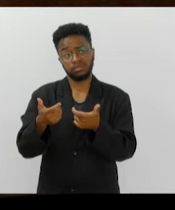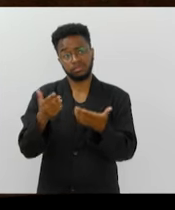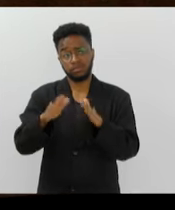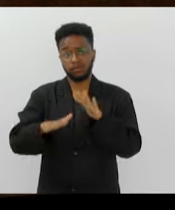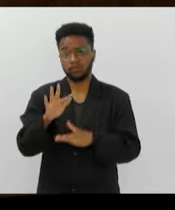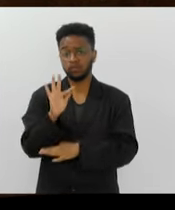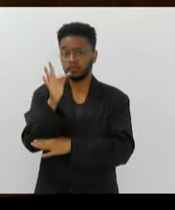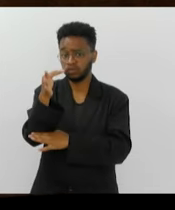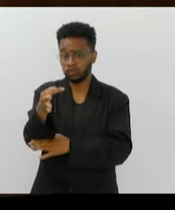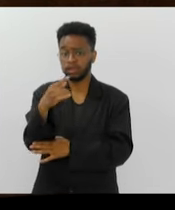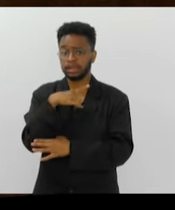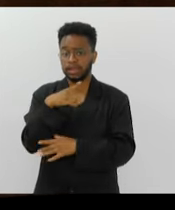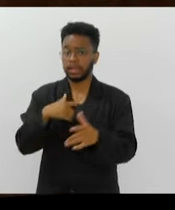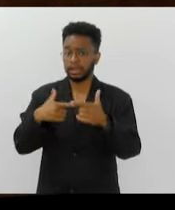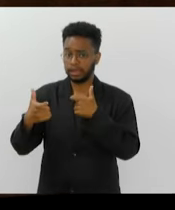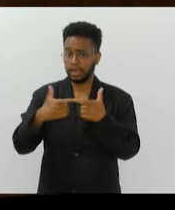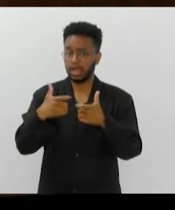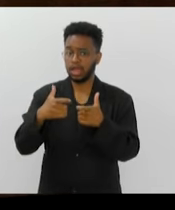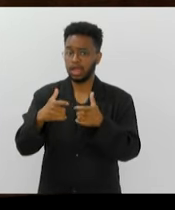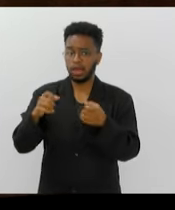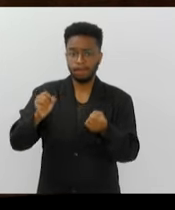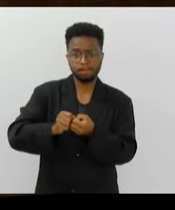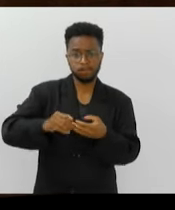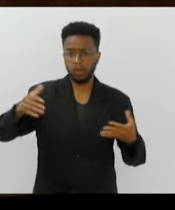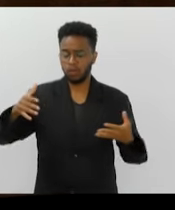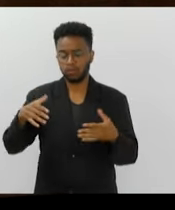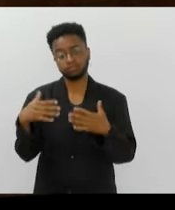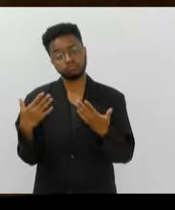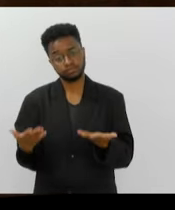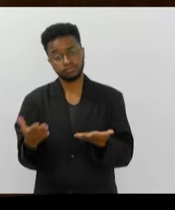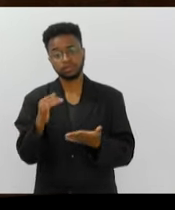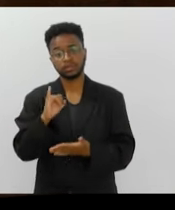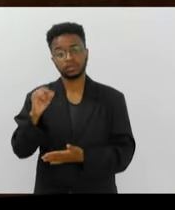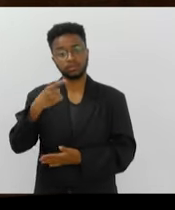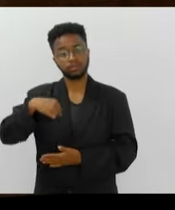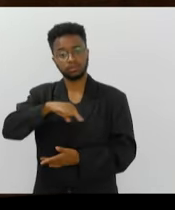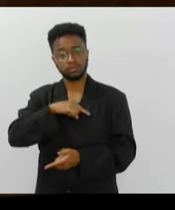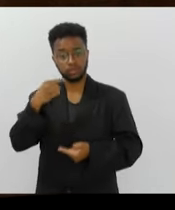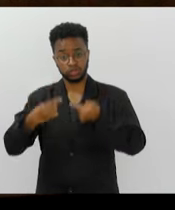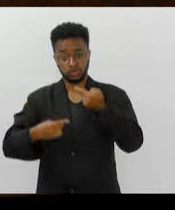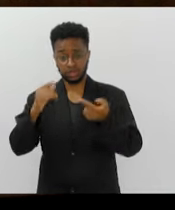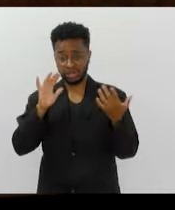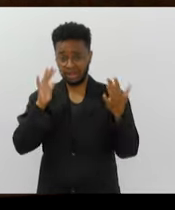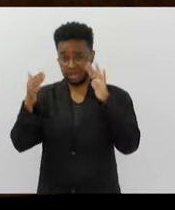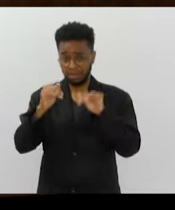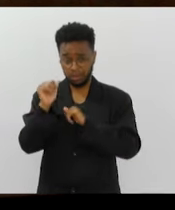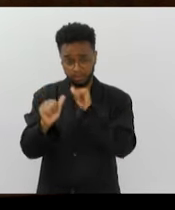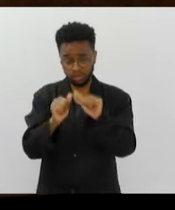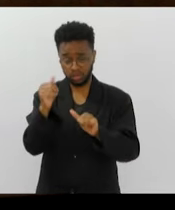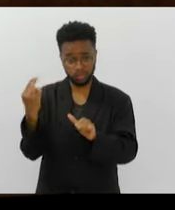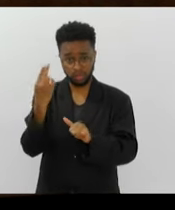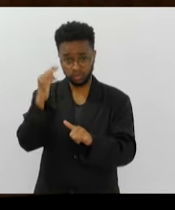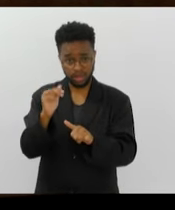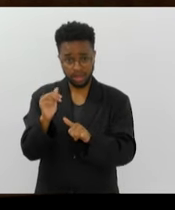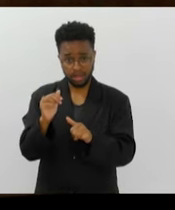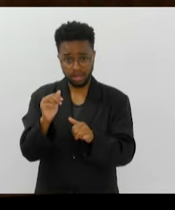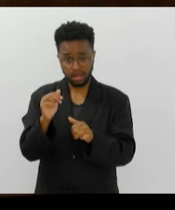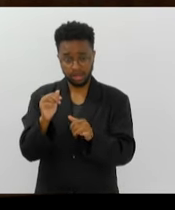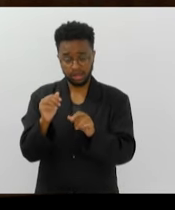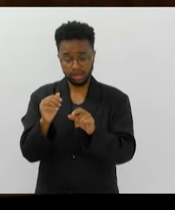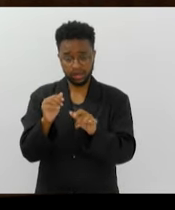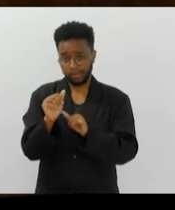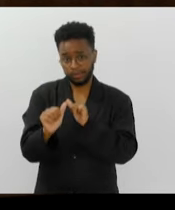nuclear e se a gente tá discutindo mudanças climáticas irreversíveis como é que